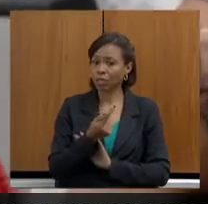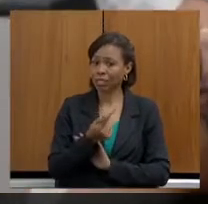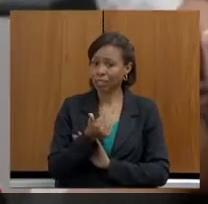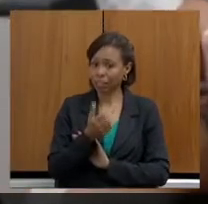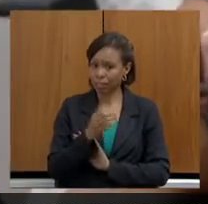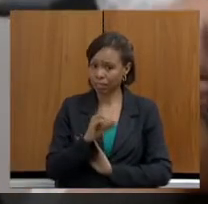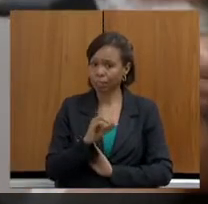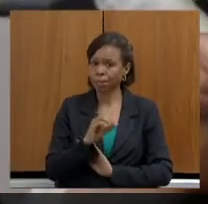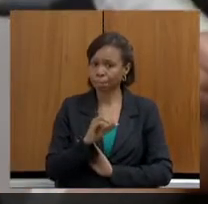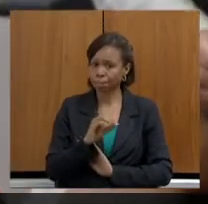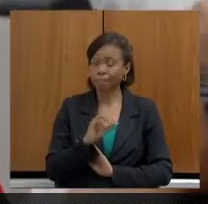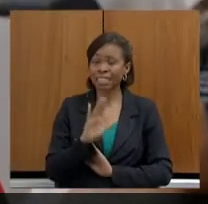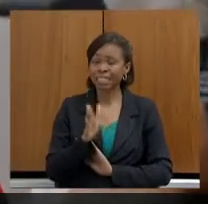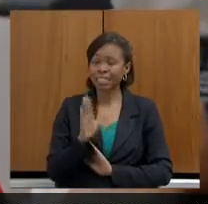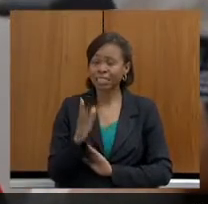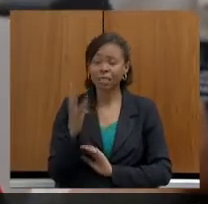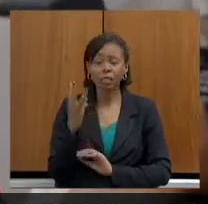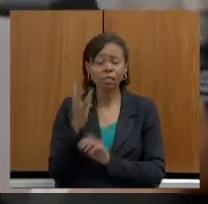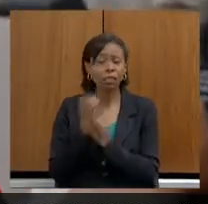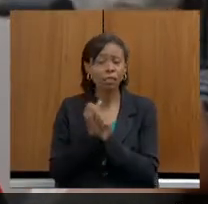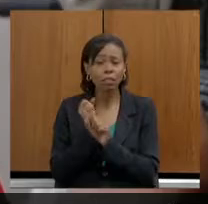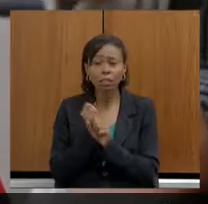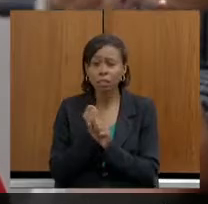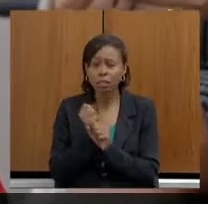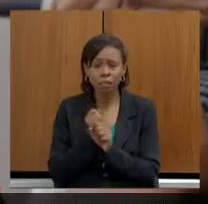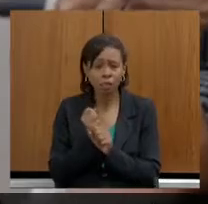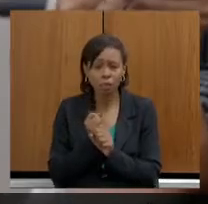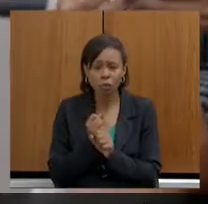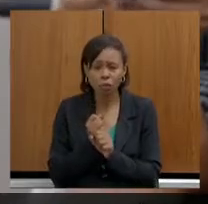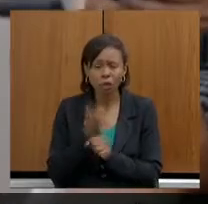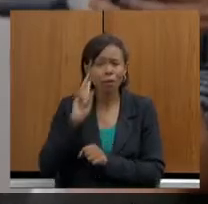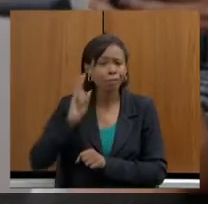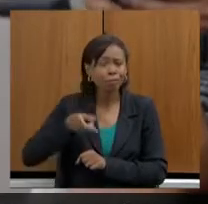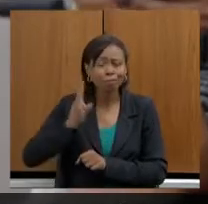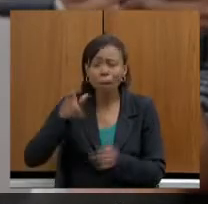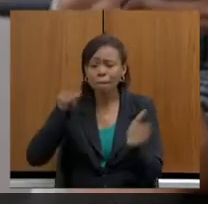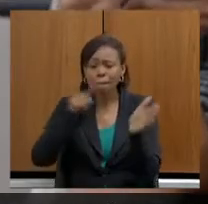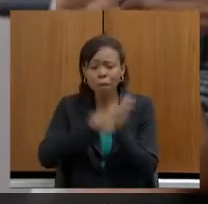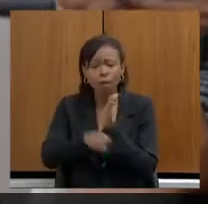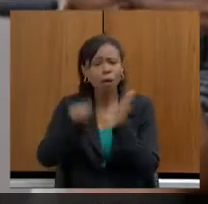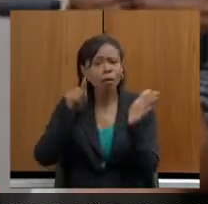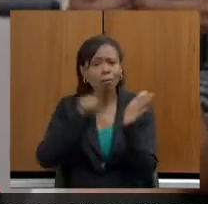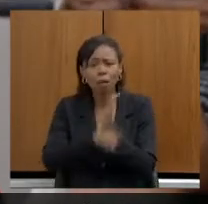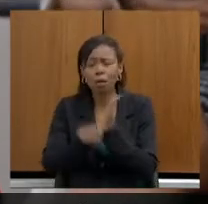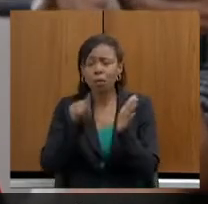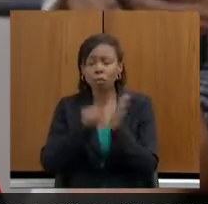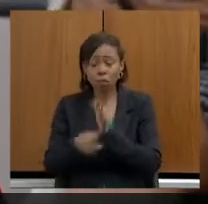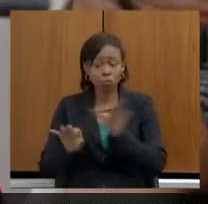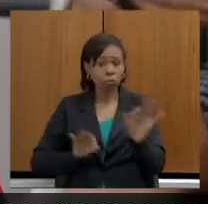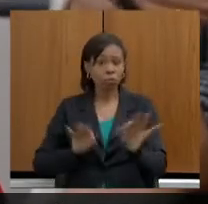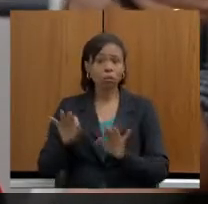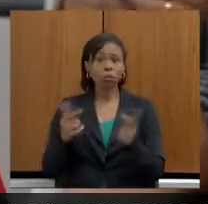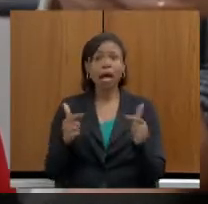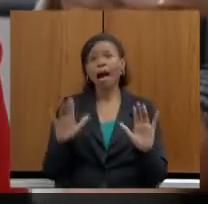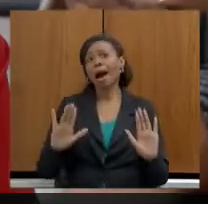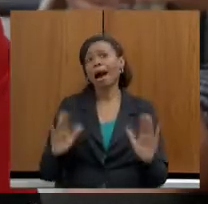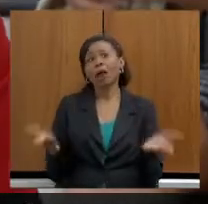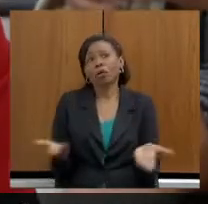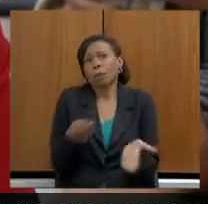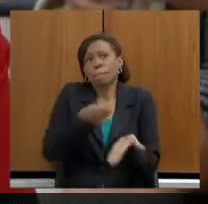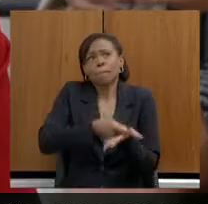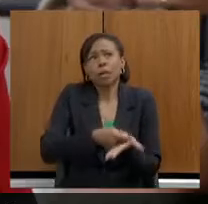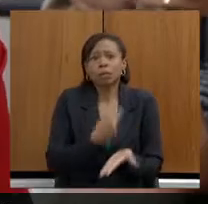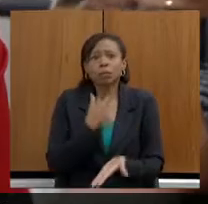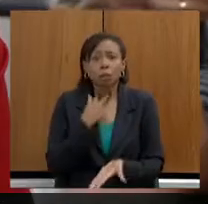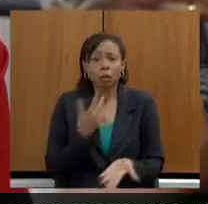3 anos que a categoria faz a mesma pergunta não tem um planejamento gente não posso pagar tudo agora não nós vamos